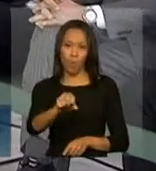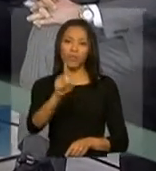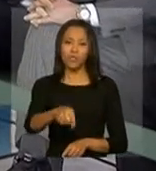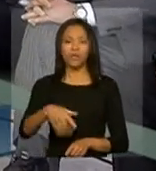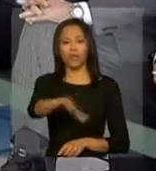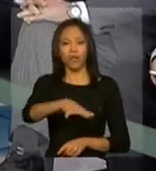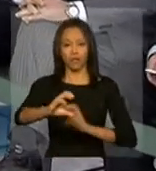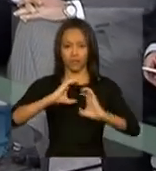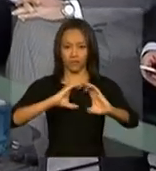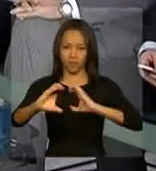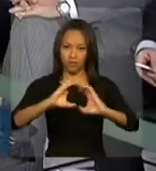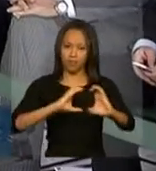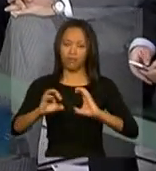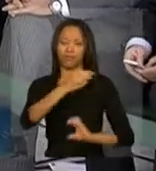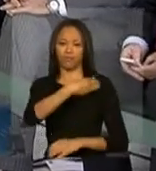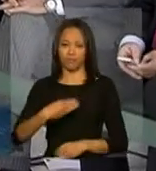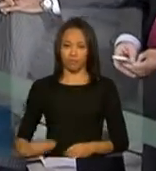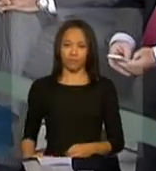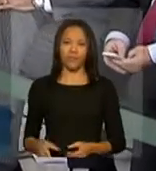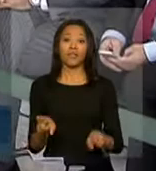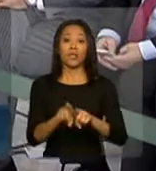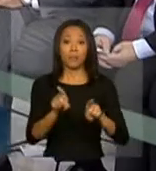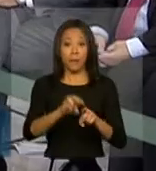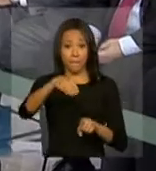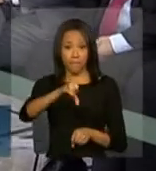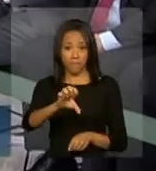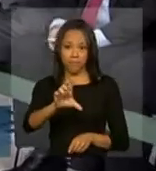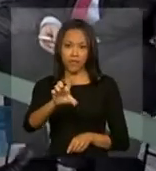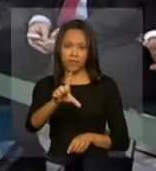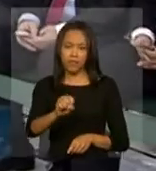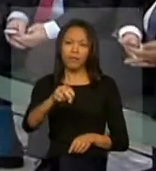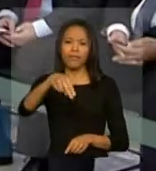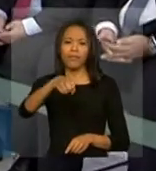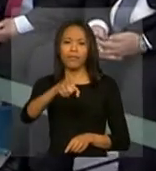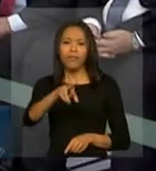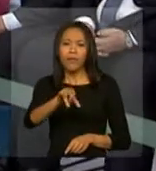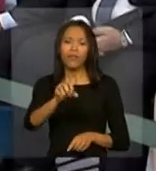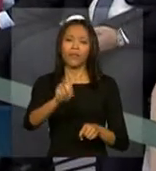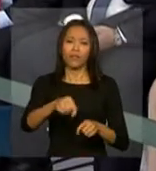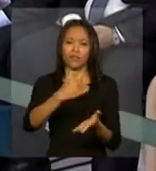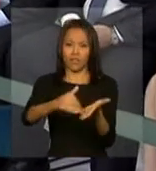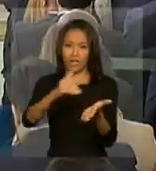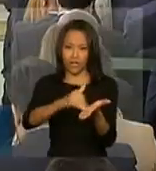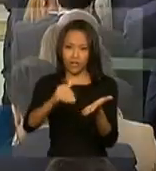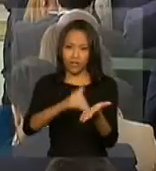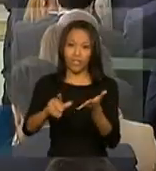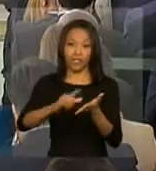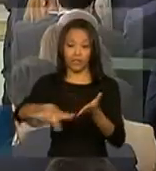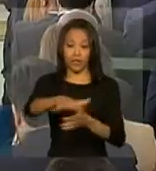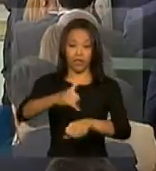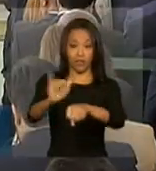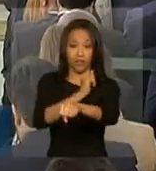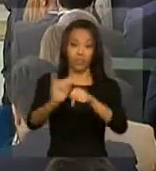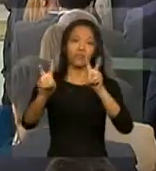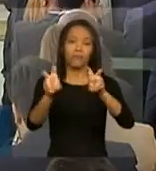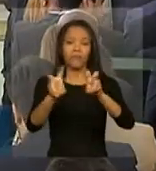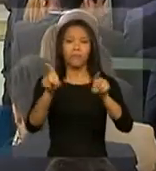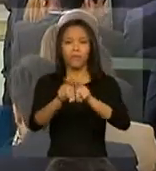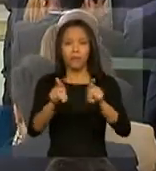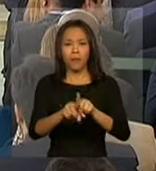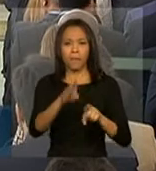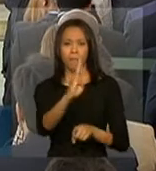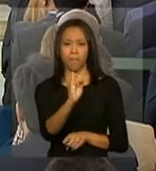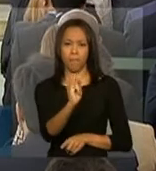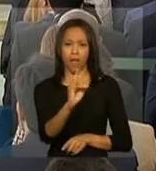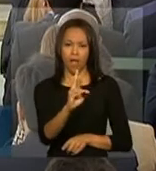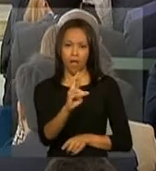da Secretaria de Comunicação Social, Marcelo Neri, ministro de Estado-chefe interino da Secretaria de Assuntos Estratégicos, Luiz Abares, ministro